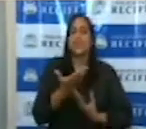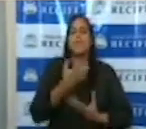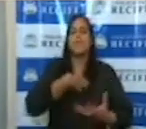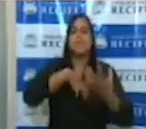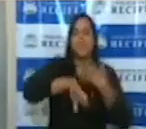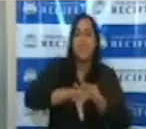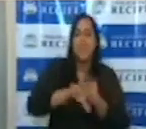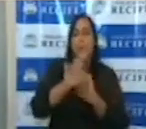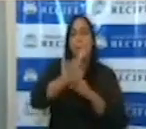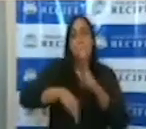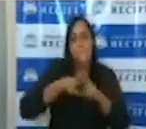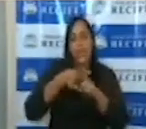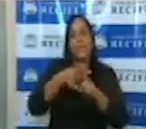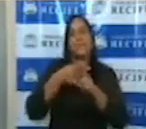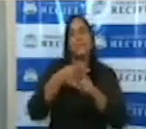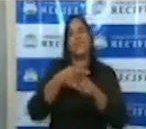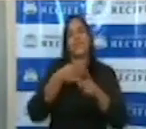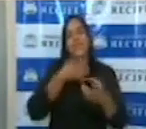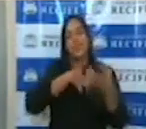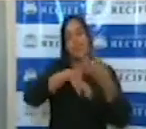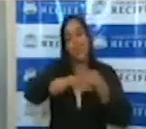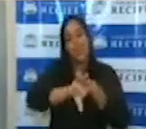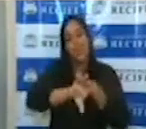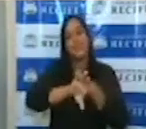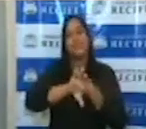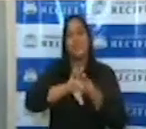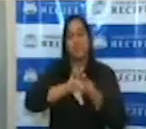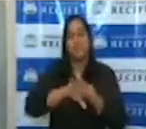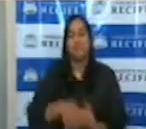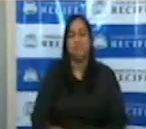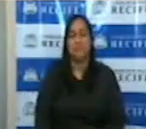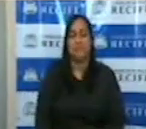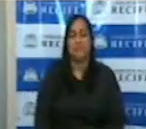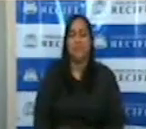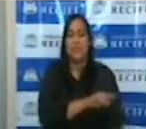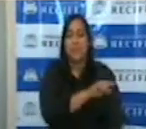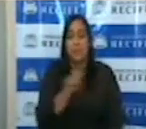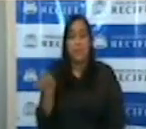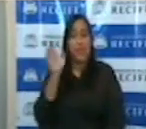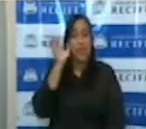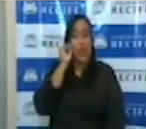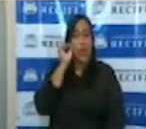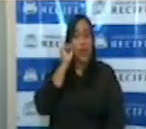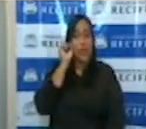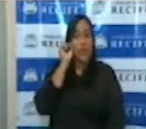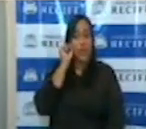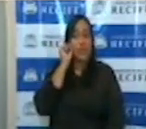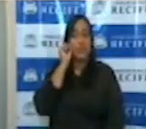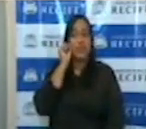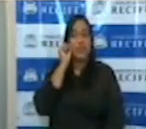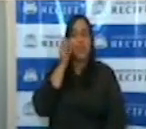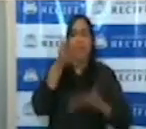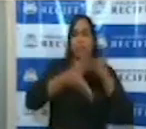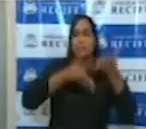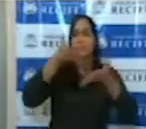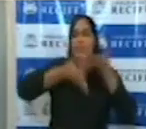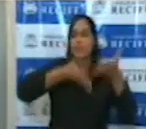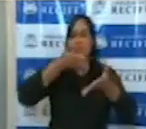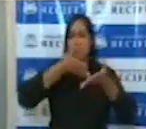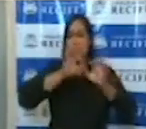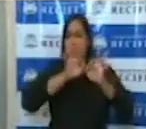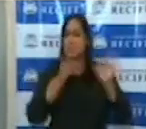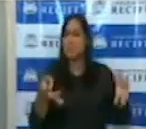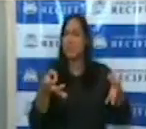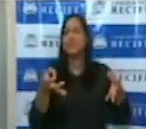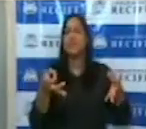positivos de mais empatia e solidariedade. Para quem é ouvinte, o gesto pode parecer apenas simbólico,